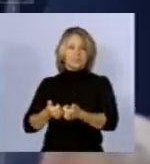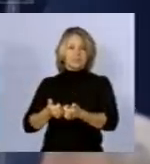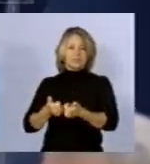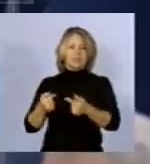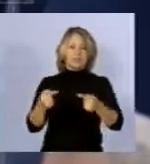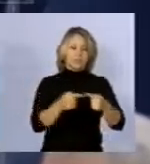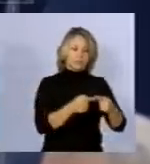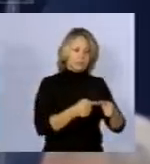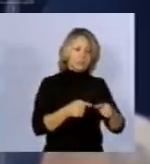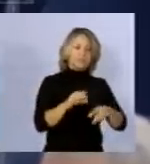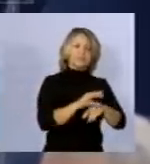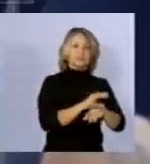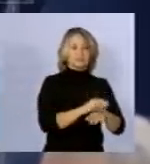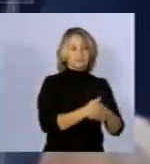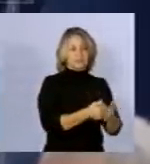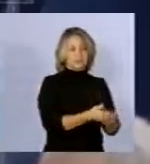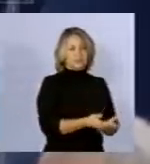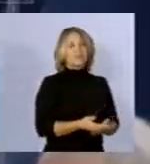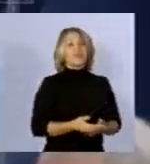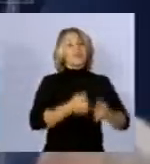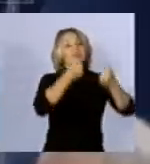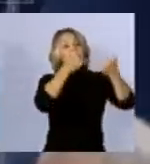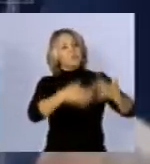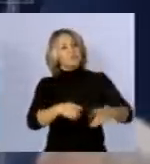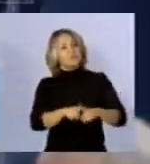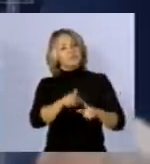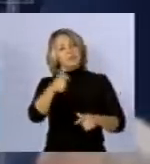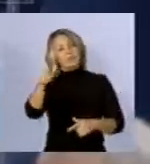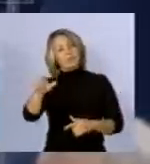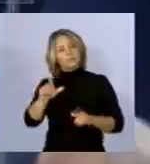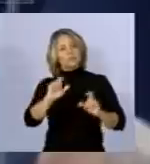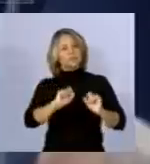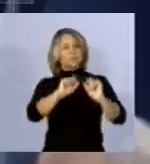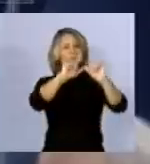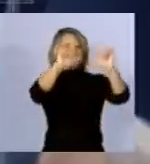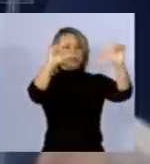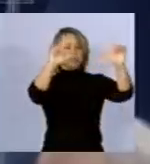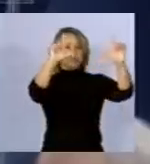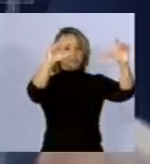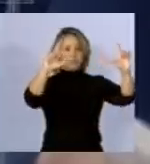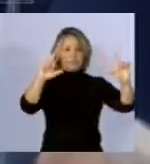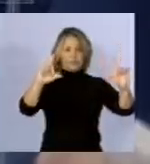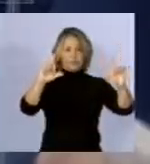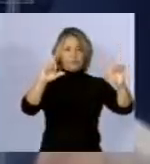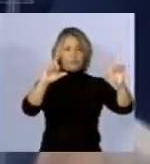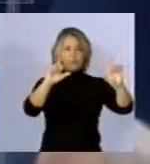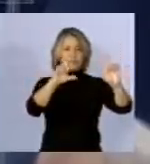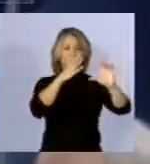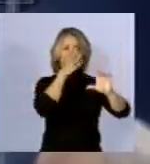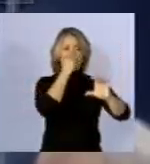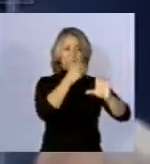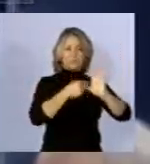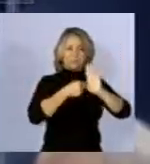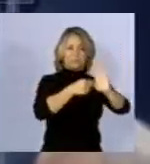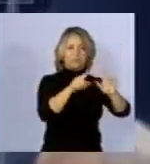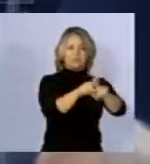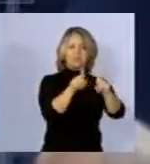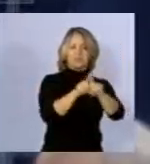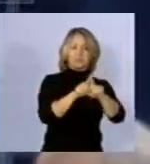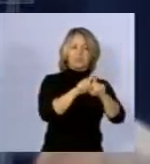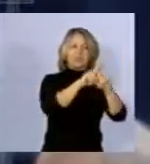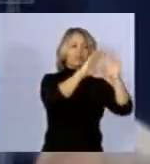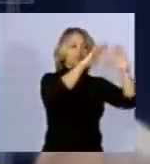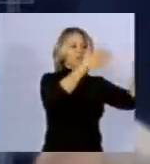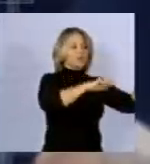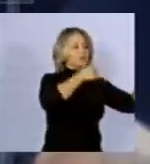Constituição Federal E aí eu coloco também algumas fotos para mostrar que o campo eletromagnético é somente